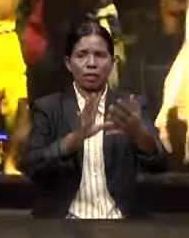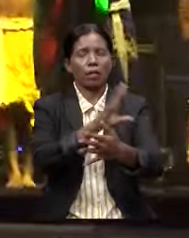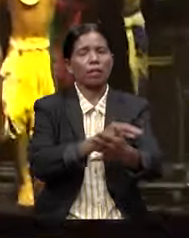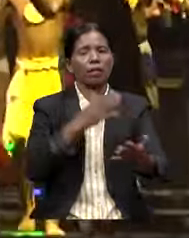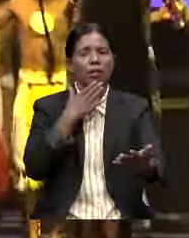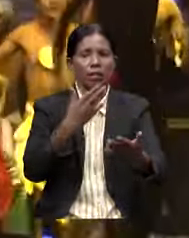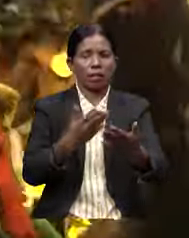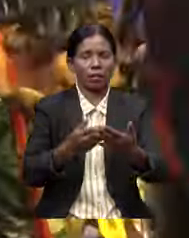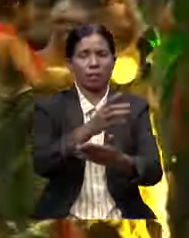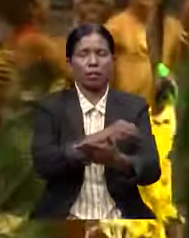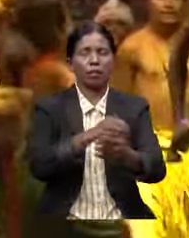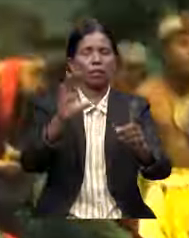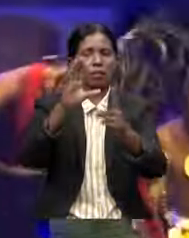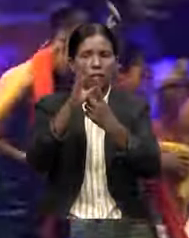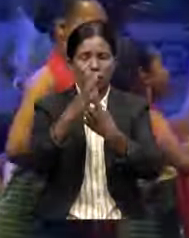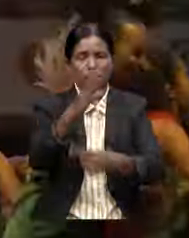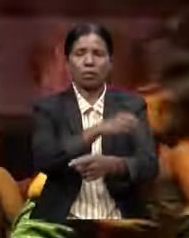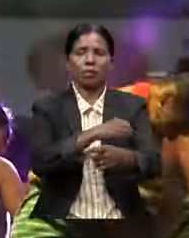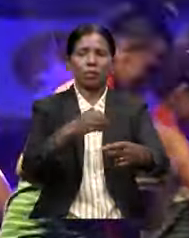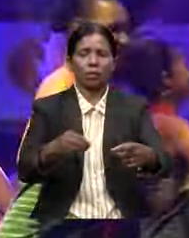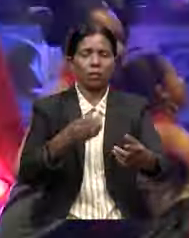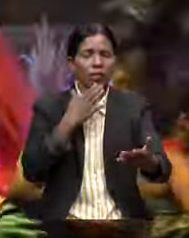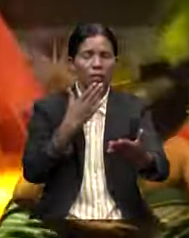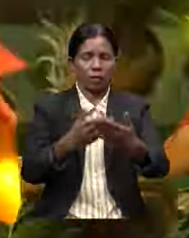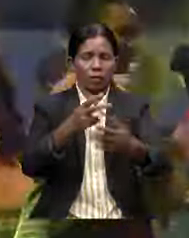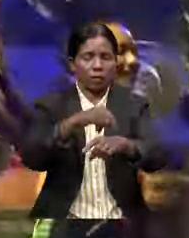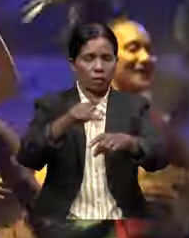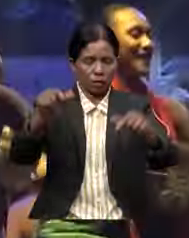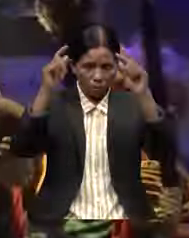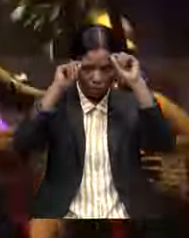ba herança cultural tradição no beleza natural